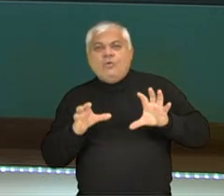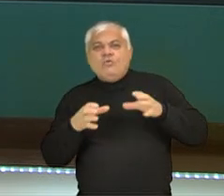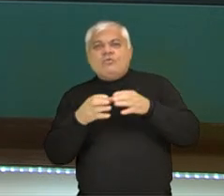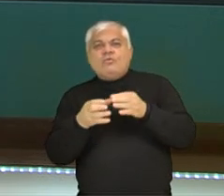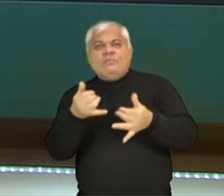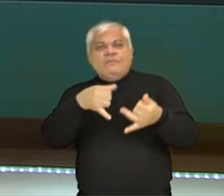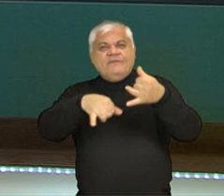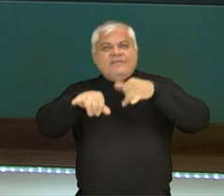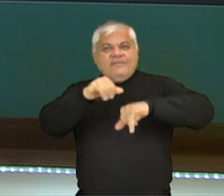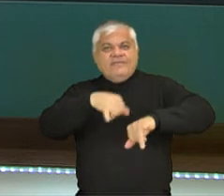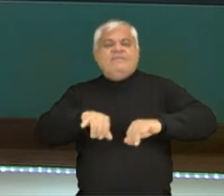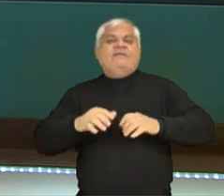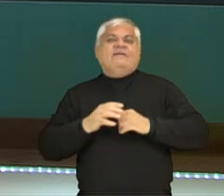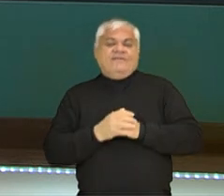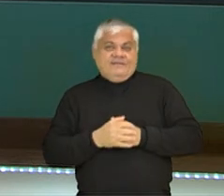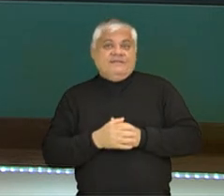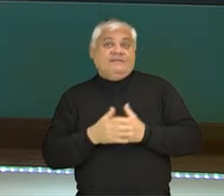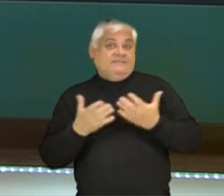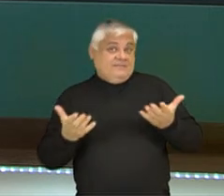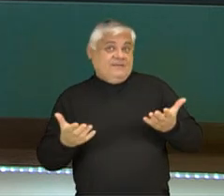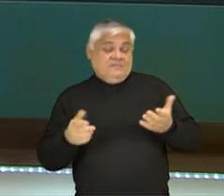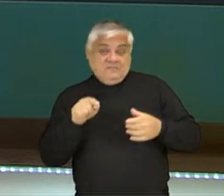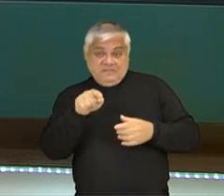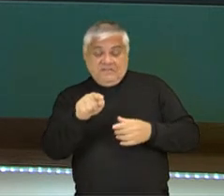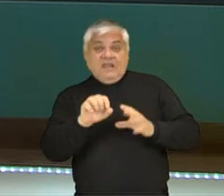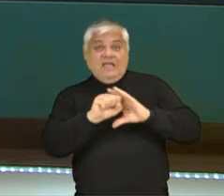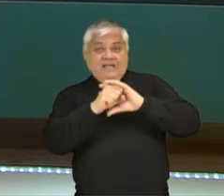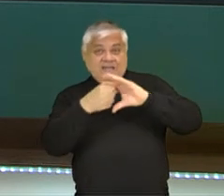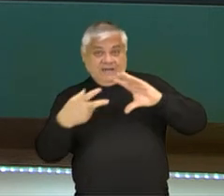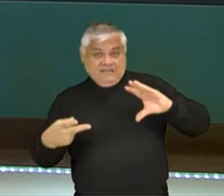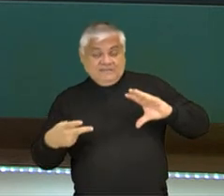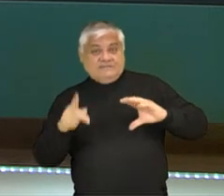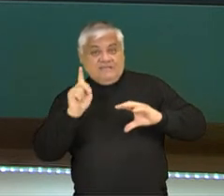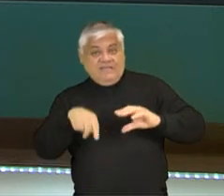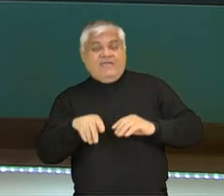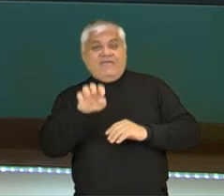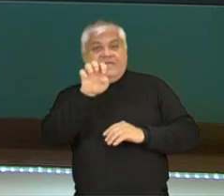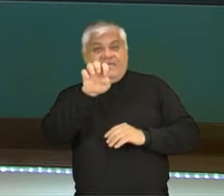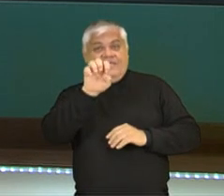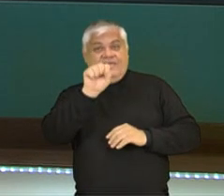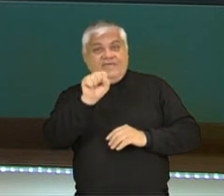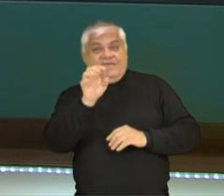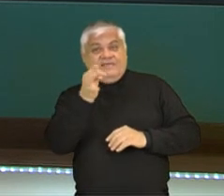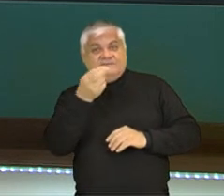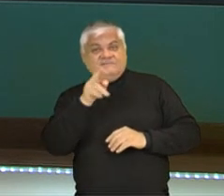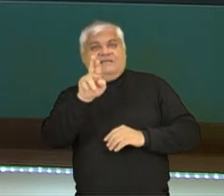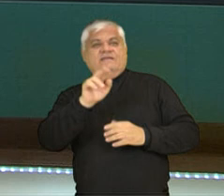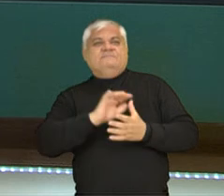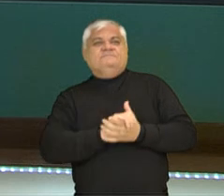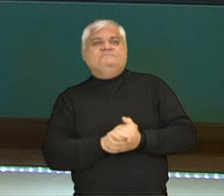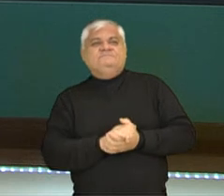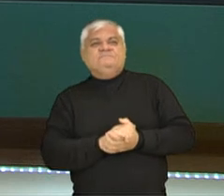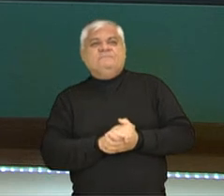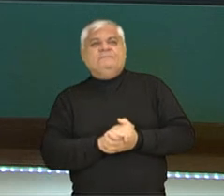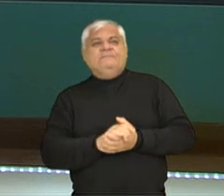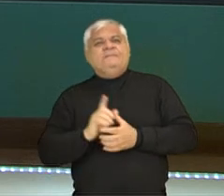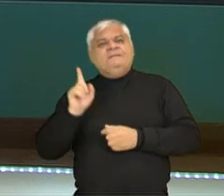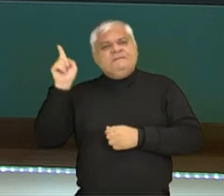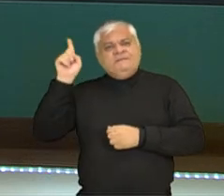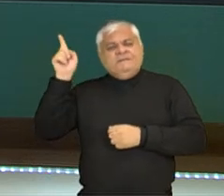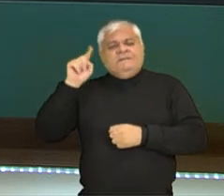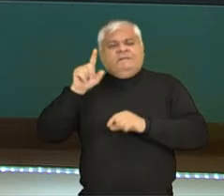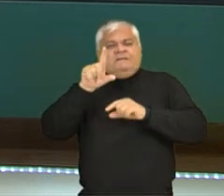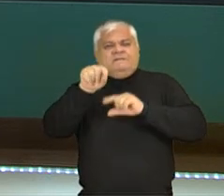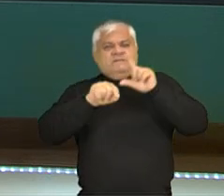substâncias químicas cuja caracterização é éster. Muito bem. Aqui eu separei